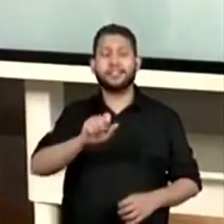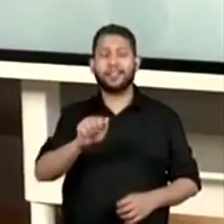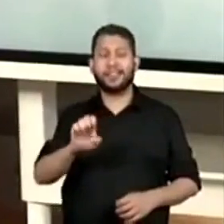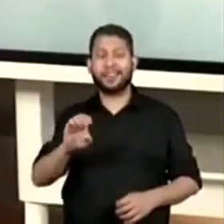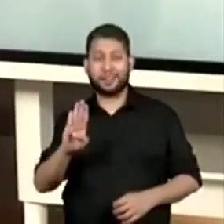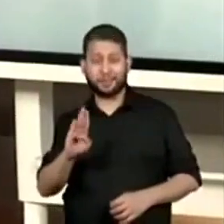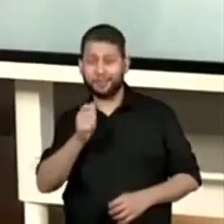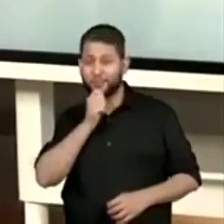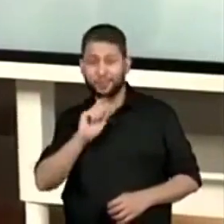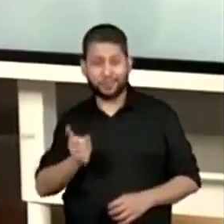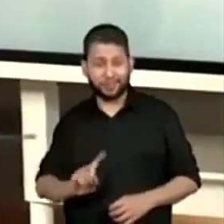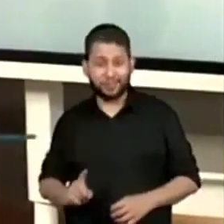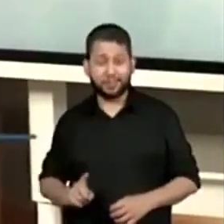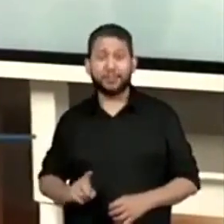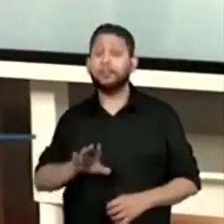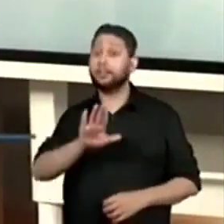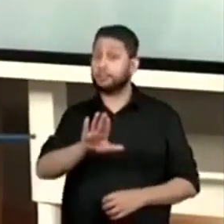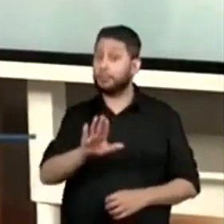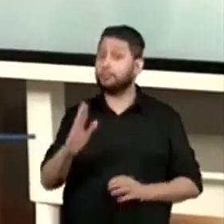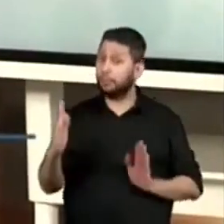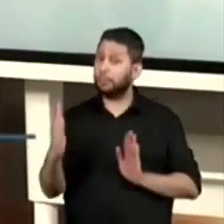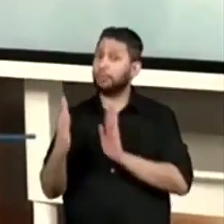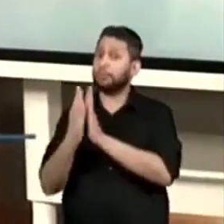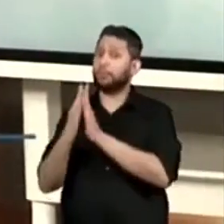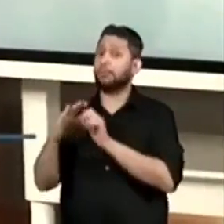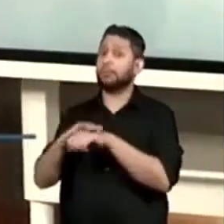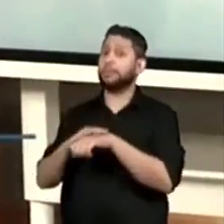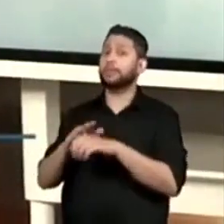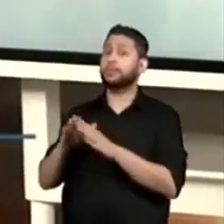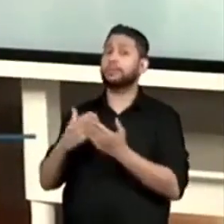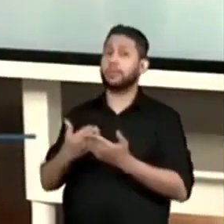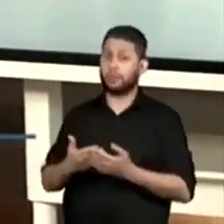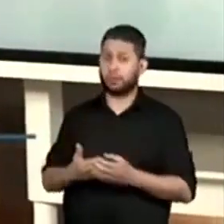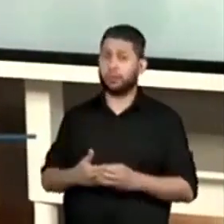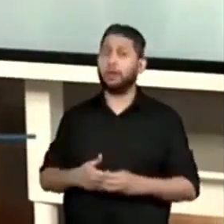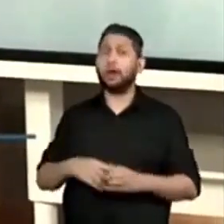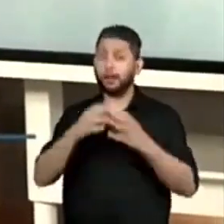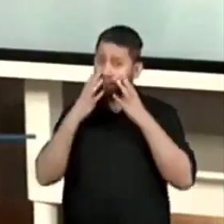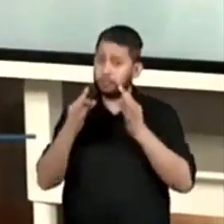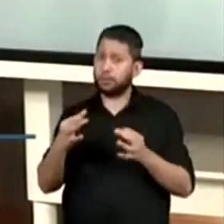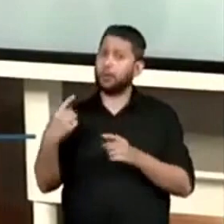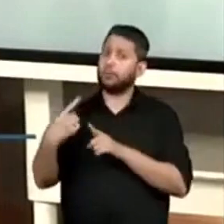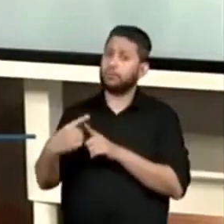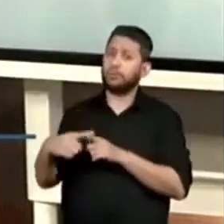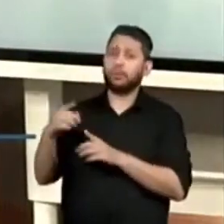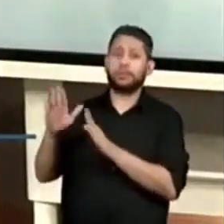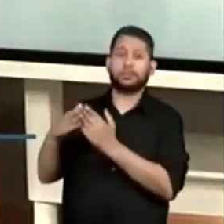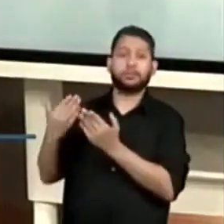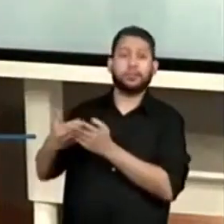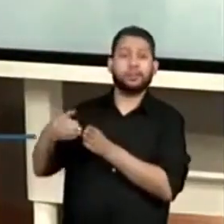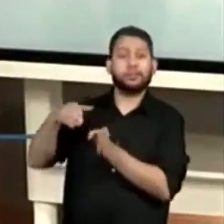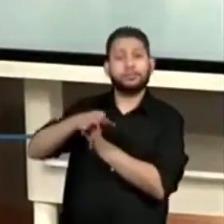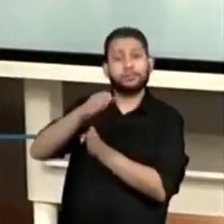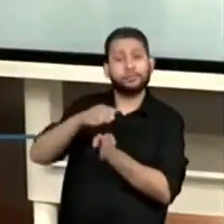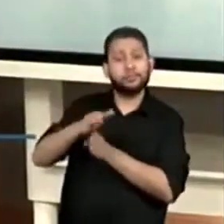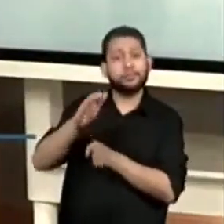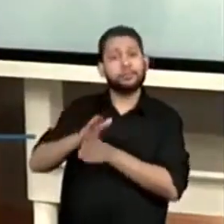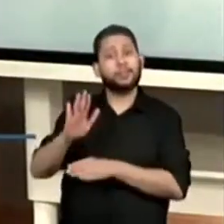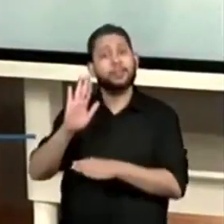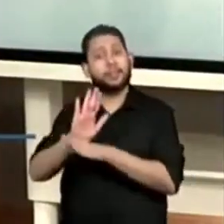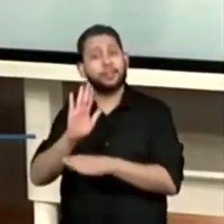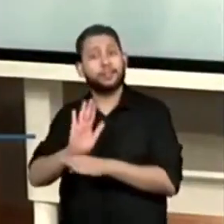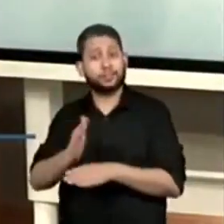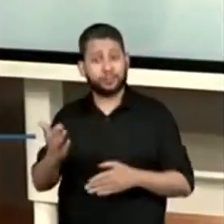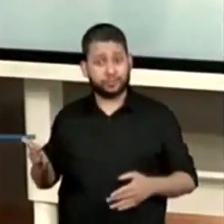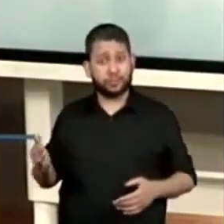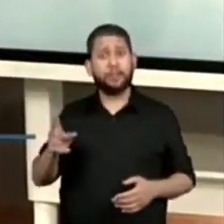Organize as informações junto a sua escola ou melhor Organize não Fique atento a organização da sua escola que